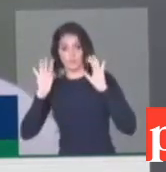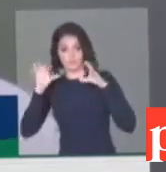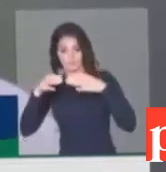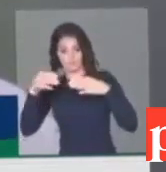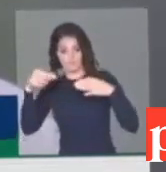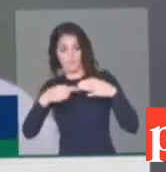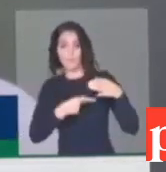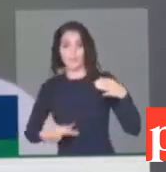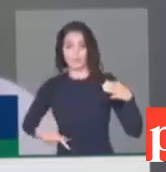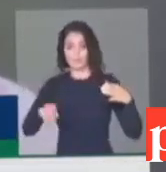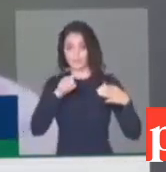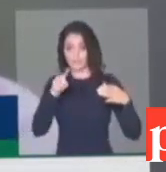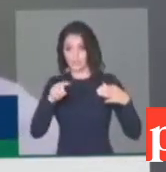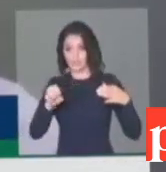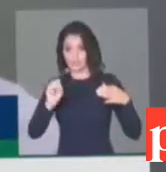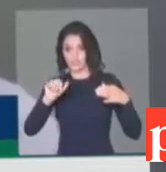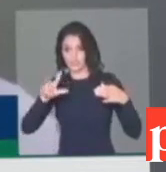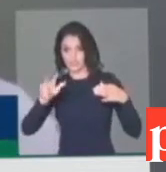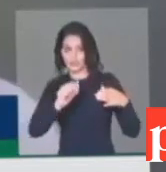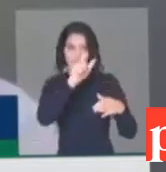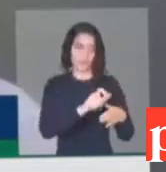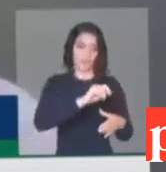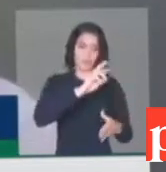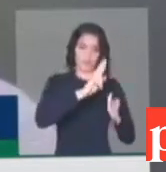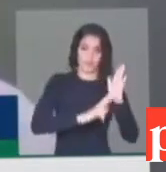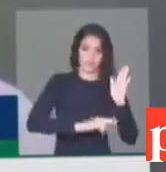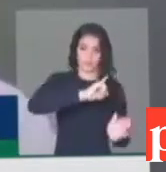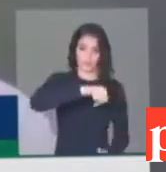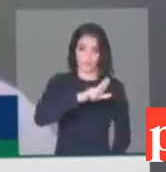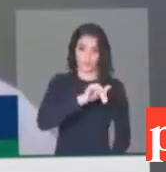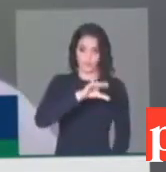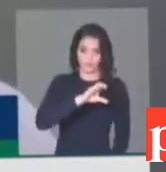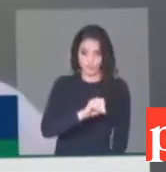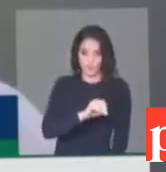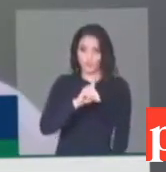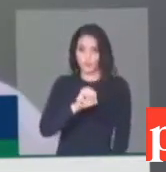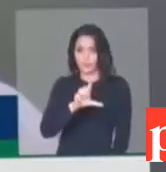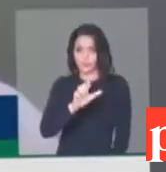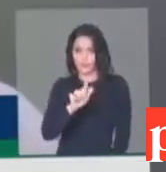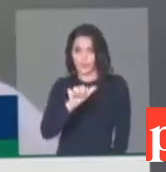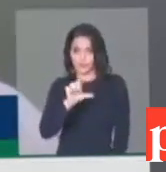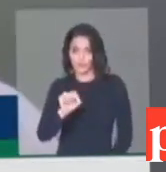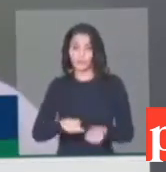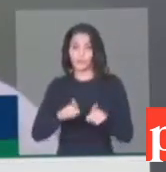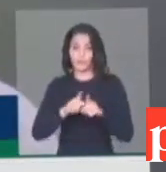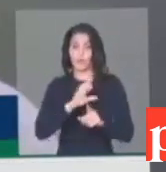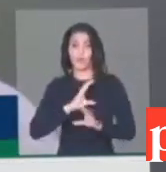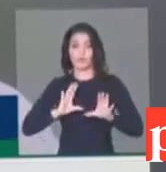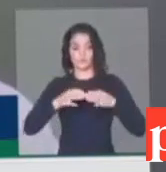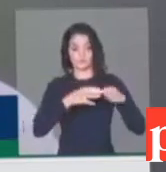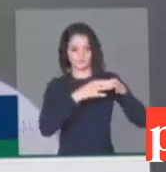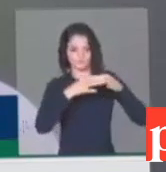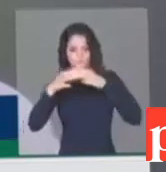foi presidida pelo Zé Silva, que teve como relator Júlio Delgado, depois também os trabalhos da comissão parlamentar de inquérito, que eu tive a